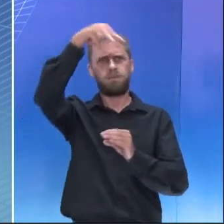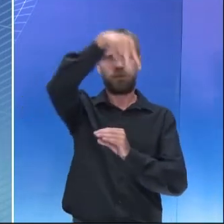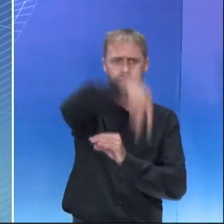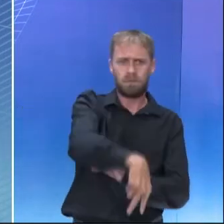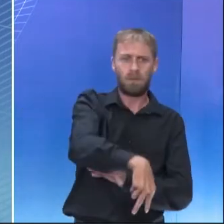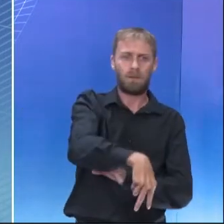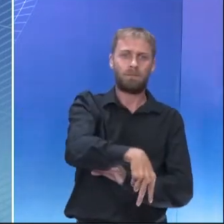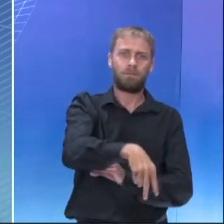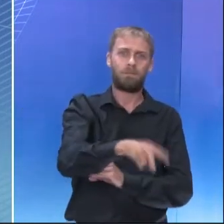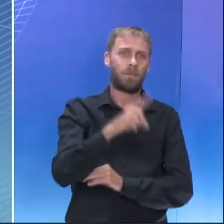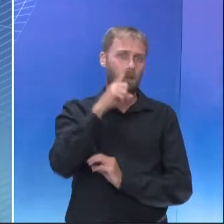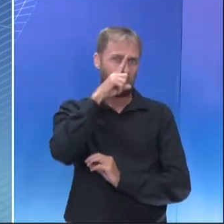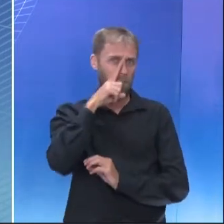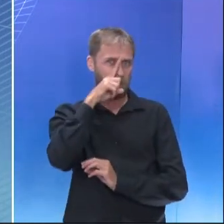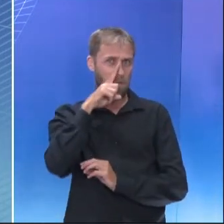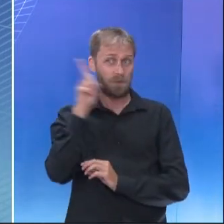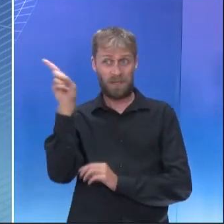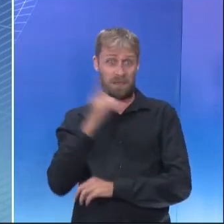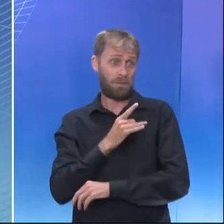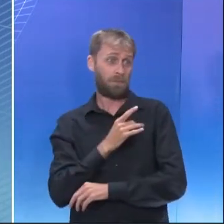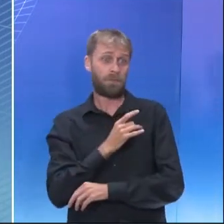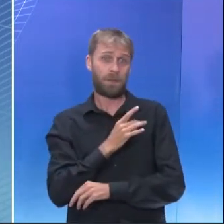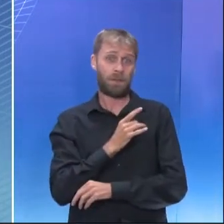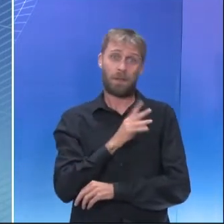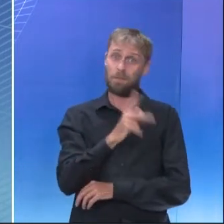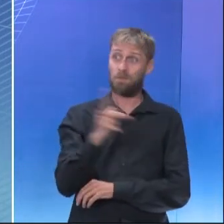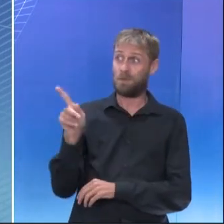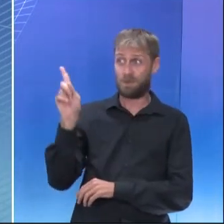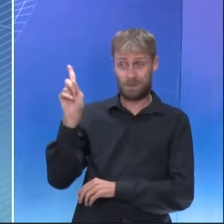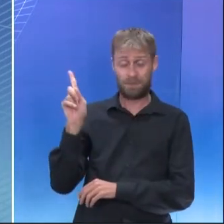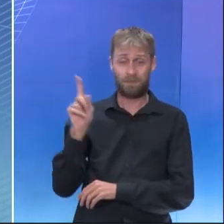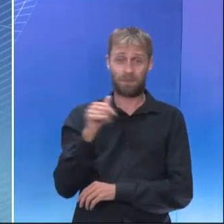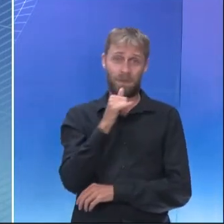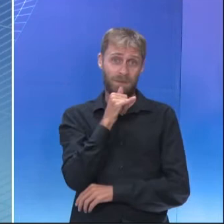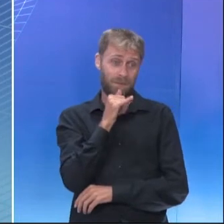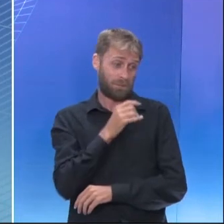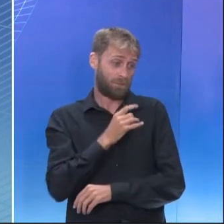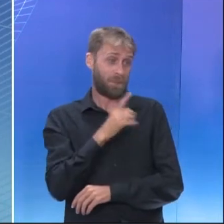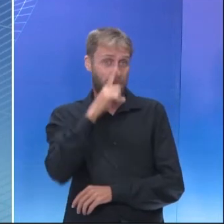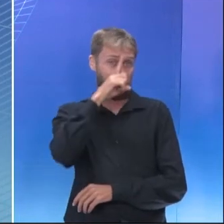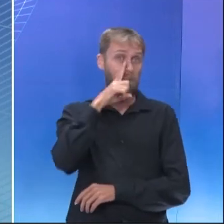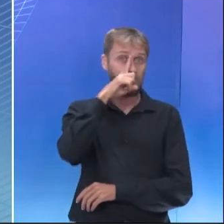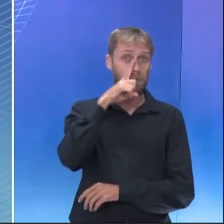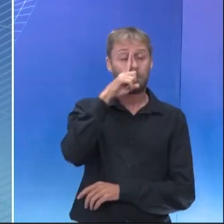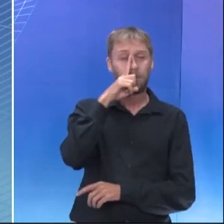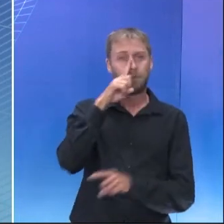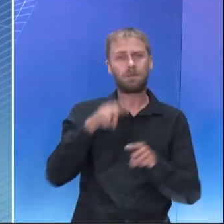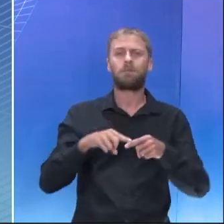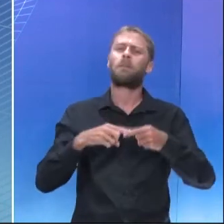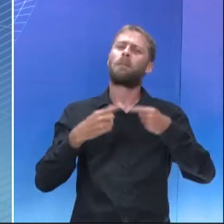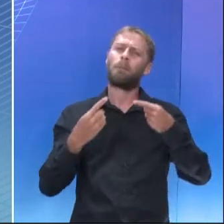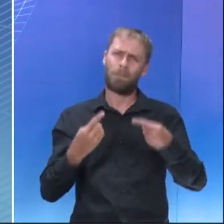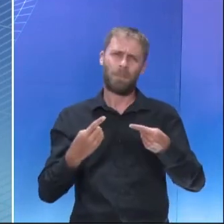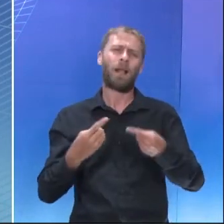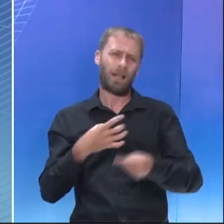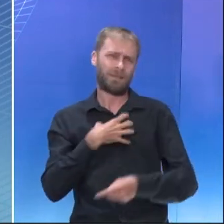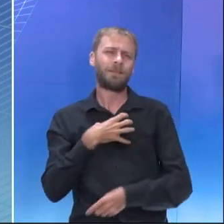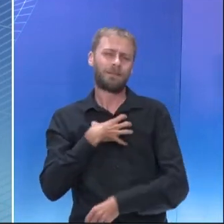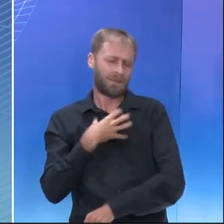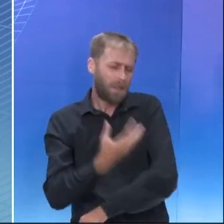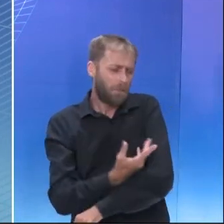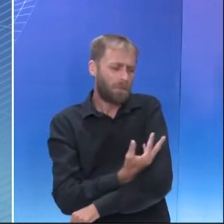perigoso. Eu não tenho coragem. Pular um penhasco é perigoso, mas dá